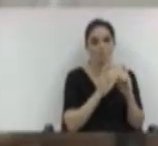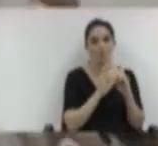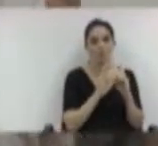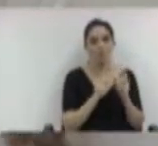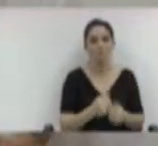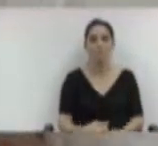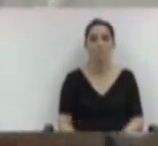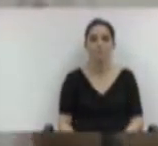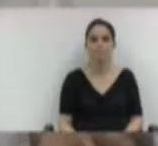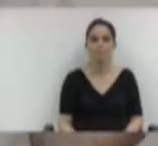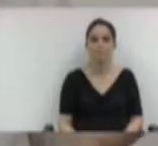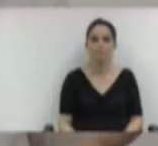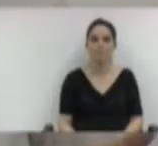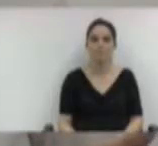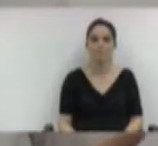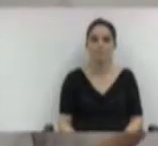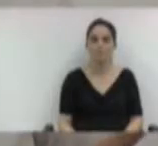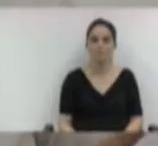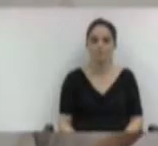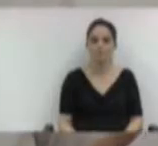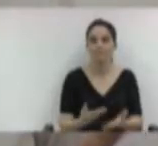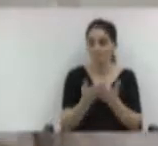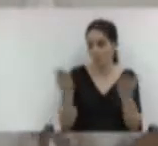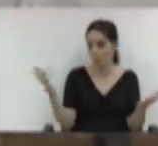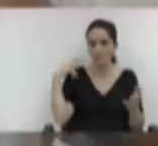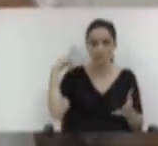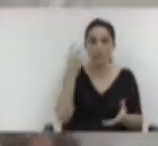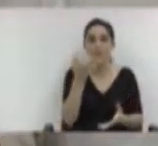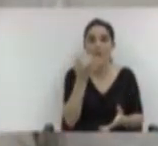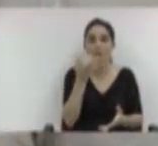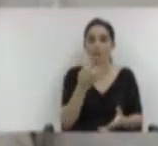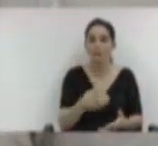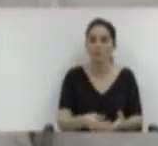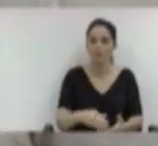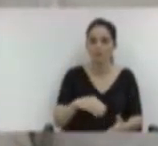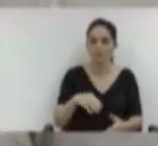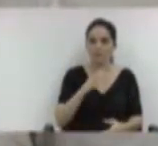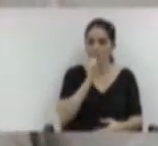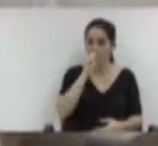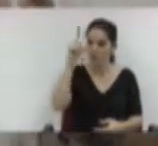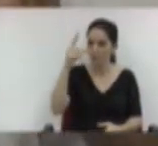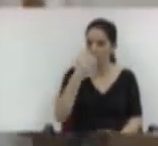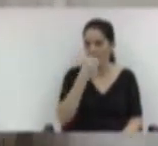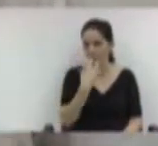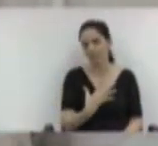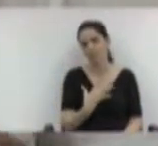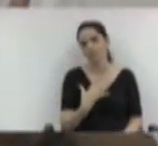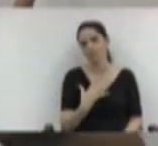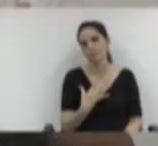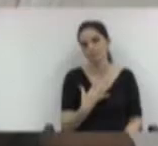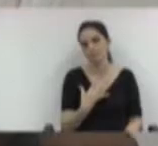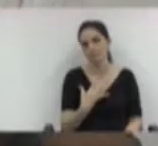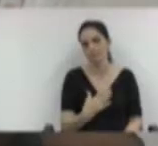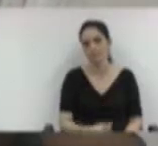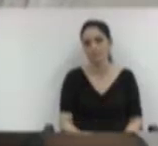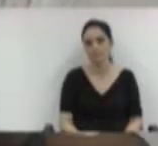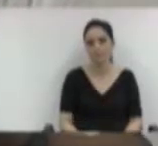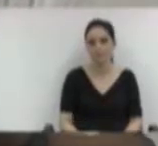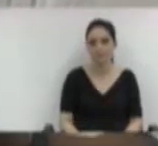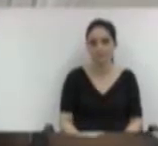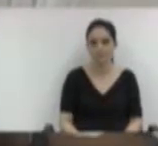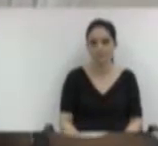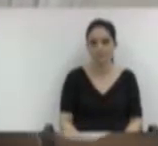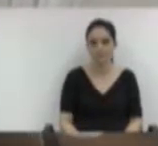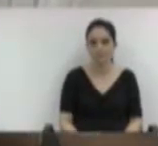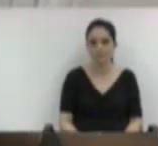para discutir também a questão, nós queremos o bem da cidade. Queremos o bem da cidade, vereador Newton. Vamos trazer. O senhor tem representante